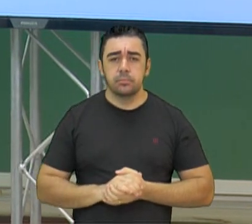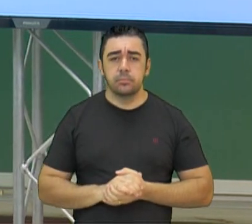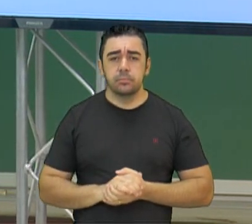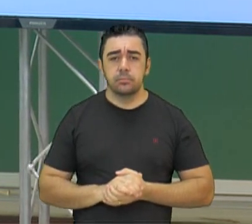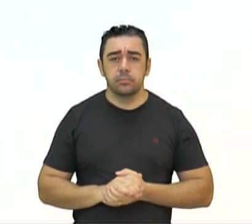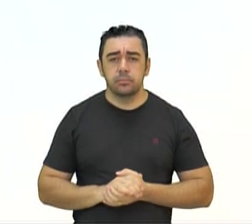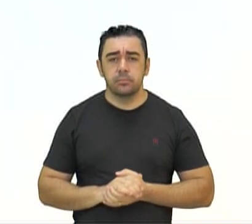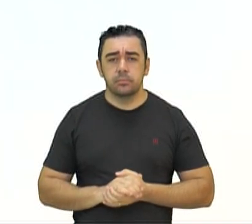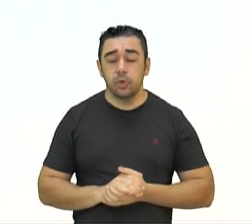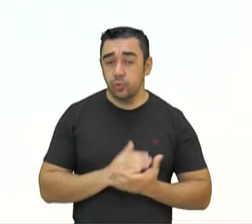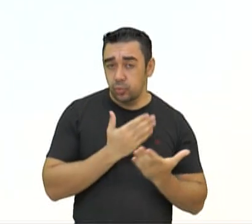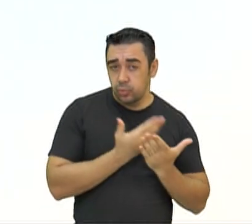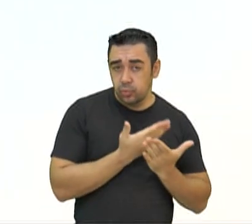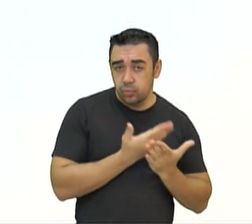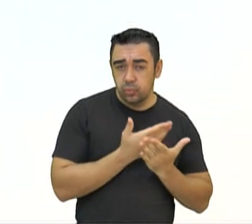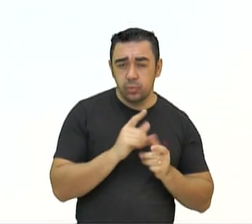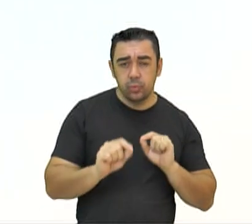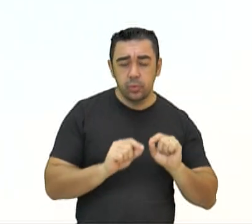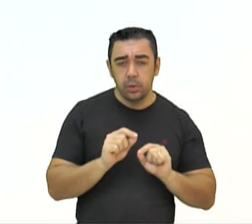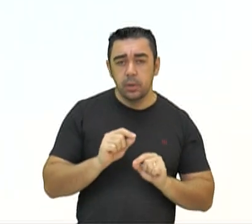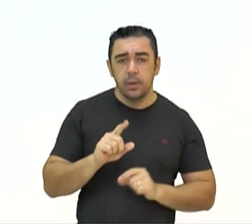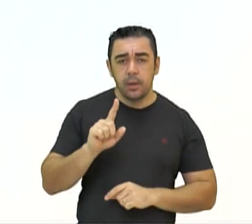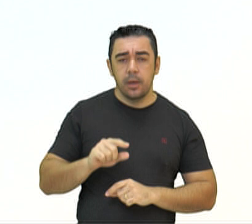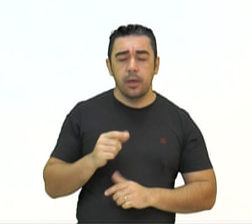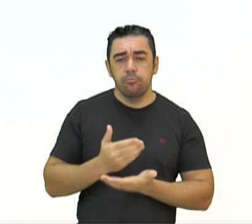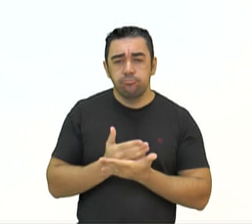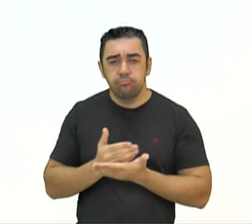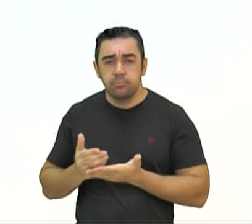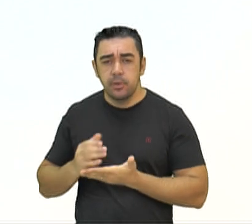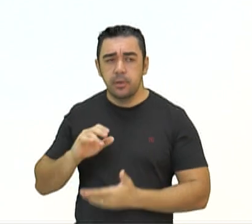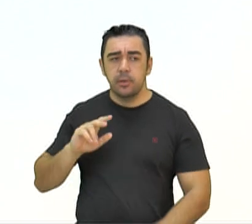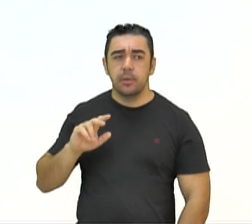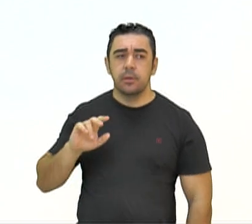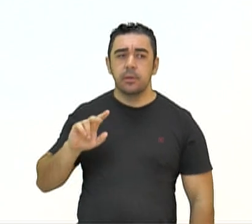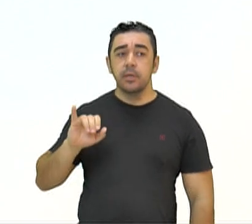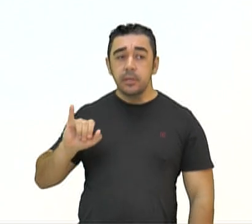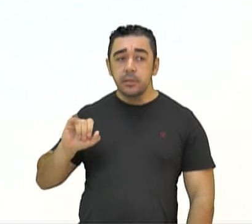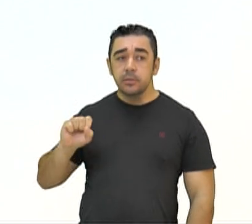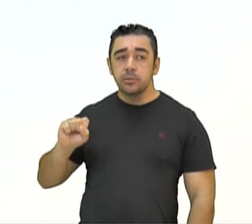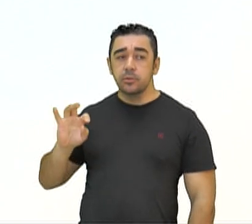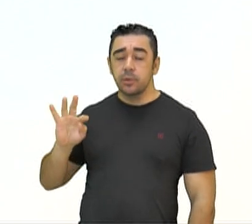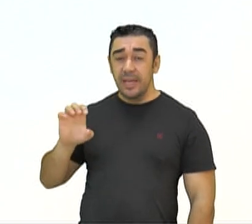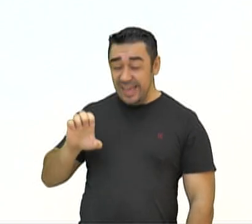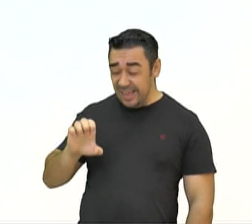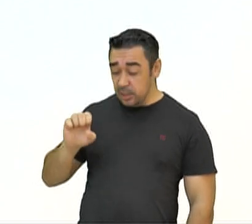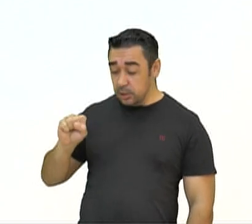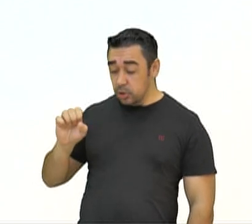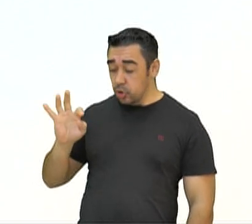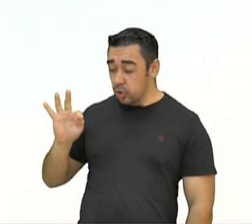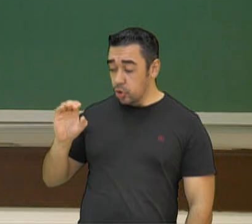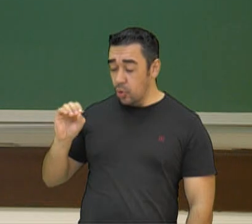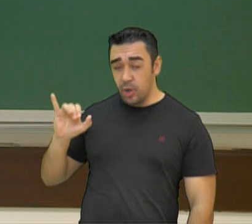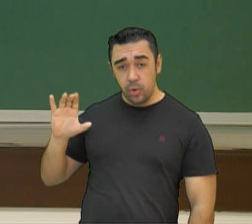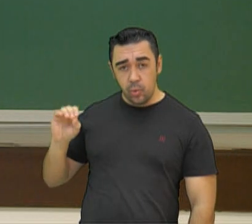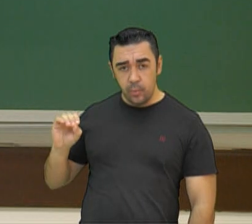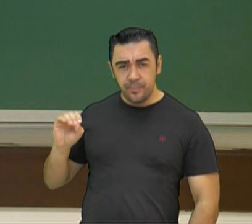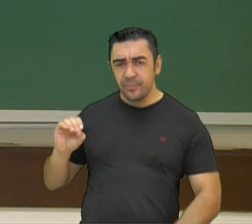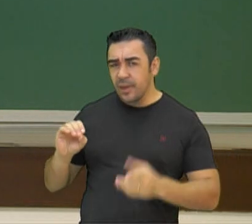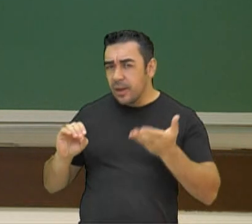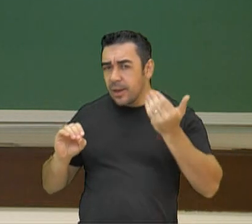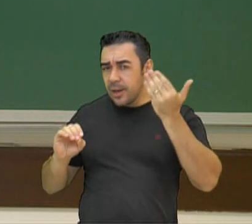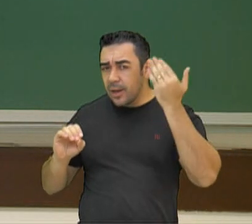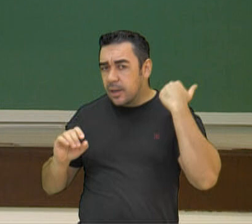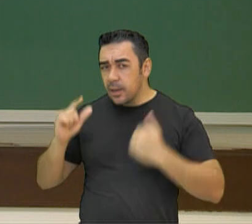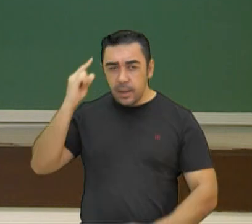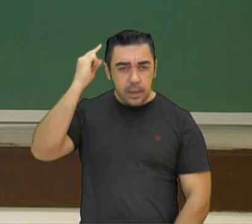Começou a estudar a partir dos estoicos. Então, os estoicos, lá do helenismo, numa outra aula a gente